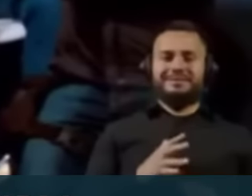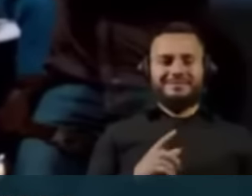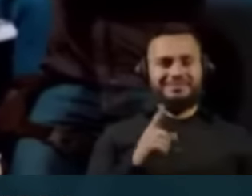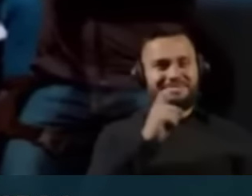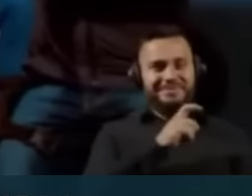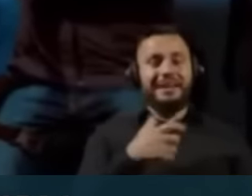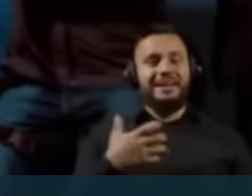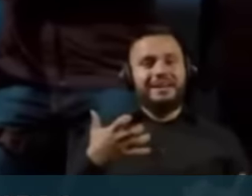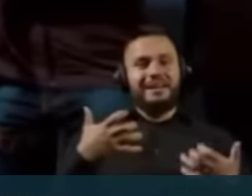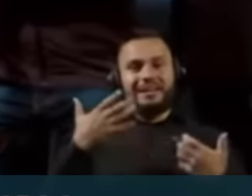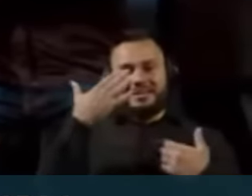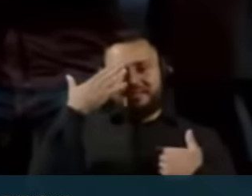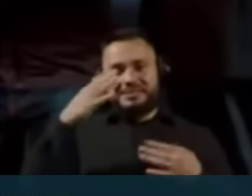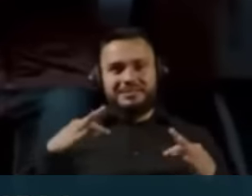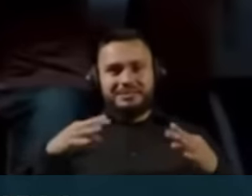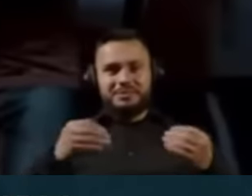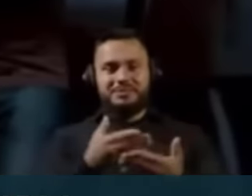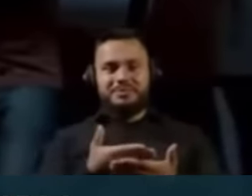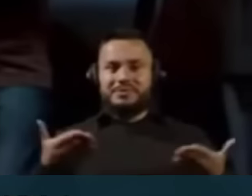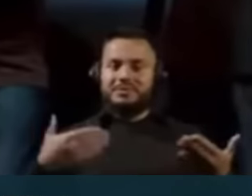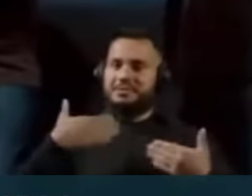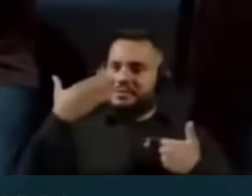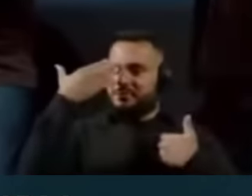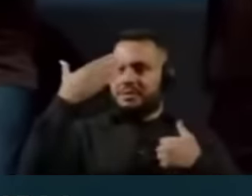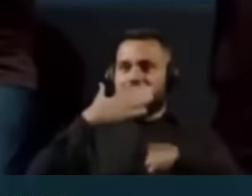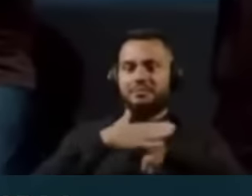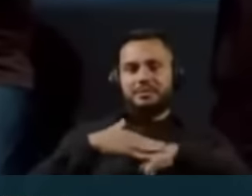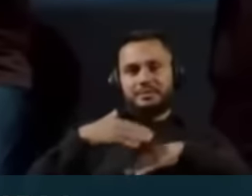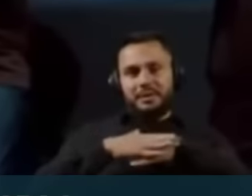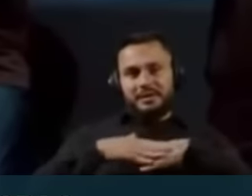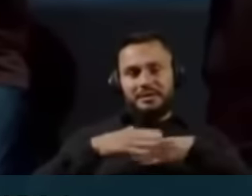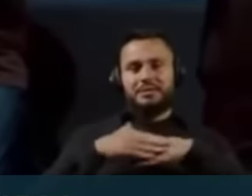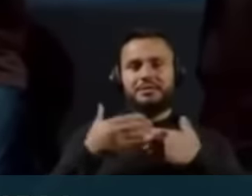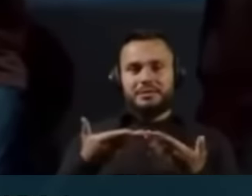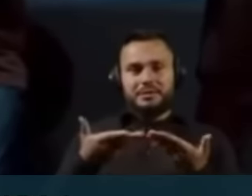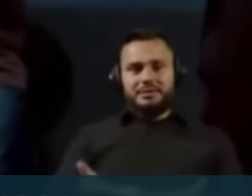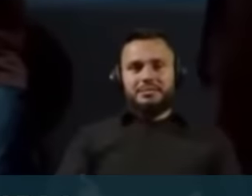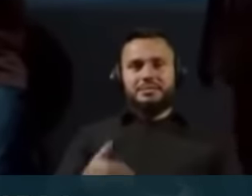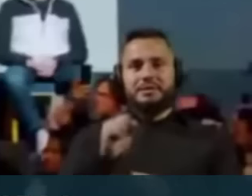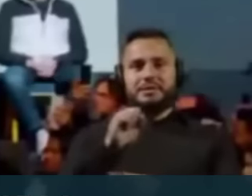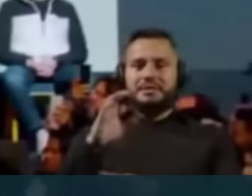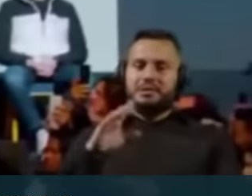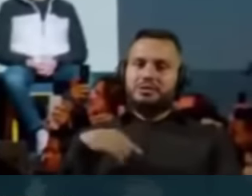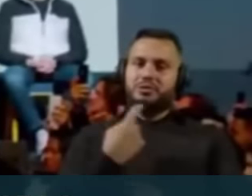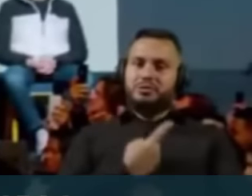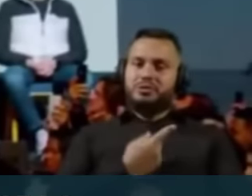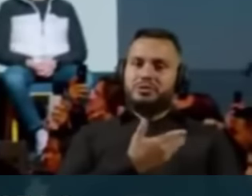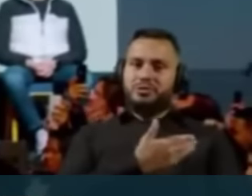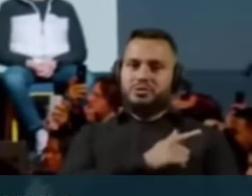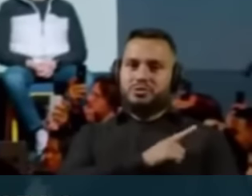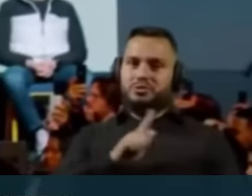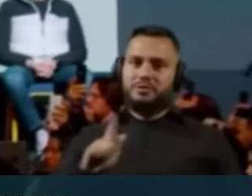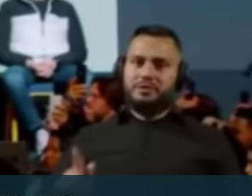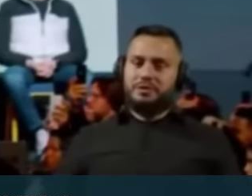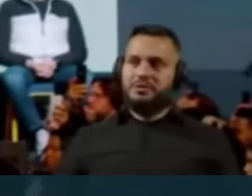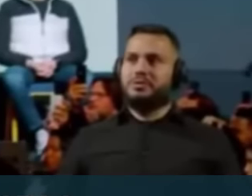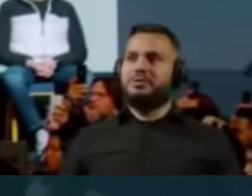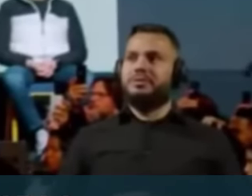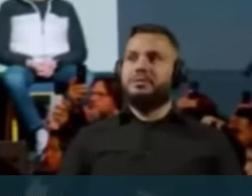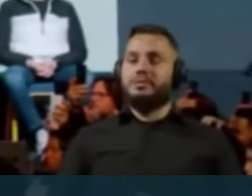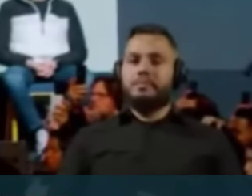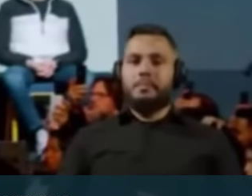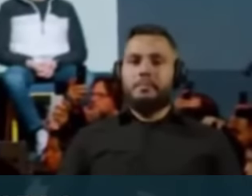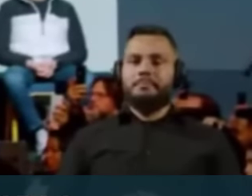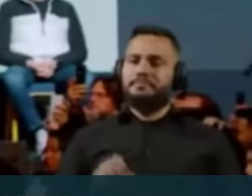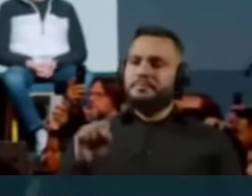todos vocês. Obrigada pelo carinho em nos receber aqui em Santa Catarina. Os nossos governadores, sem vocês nada